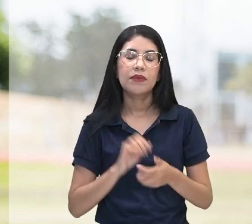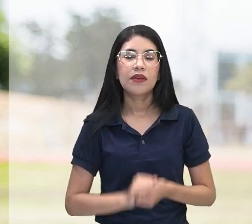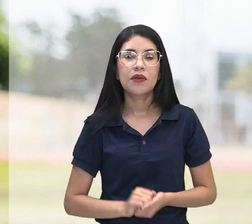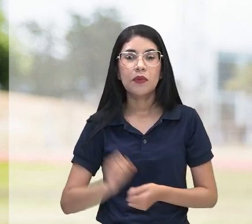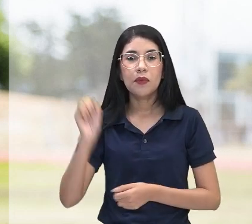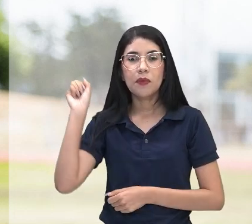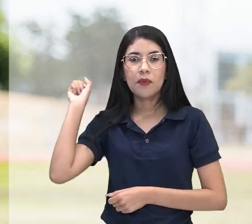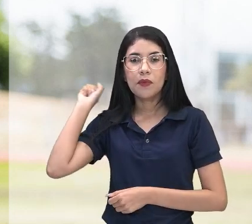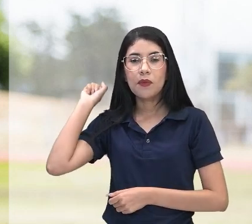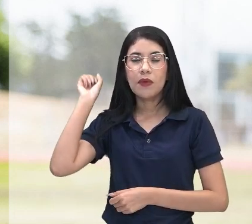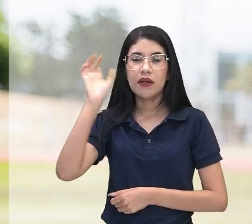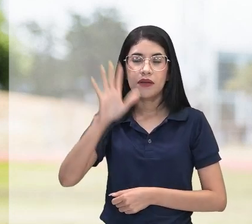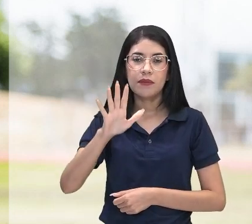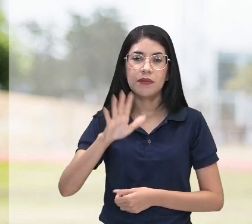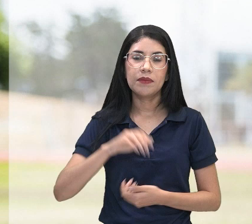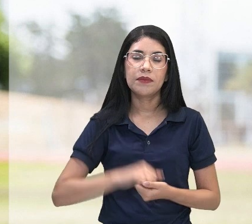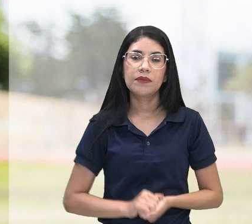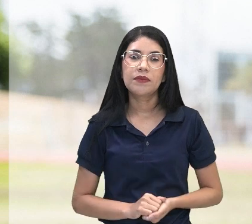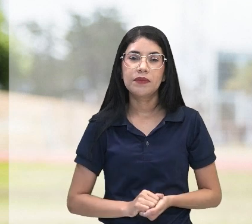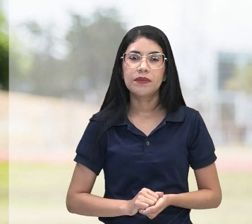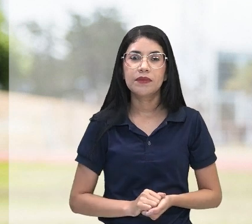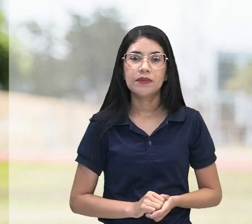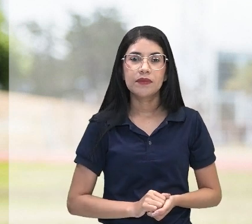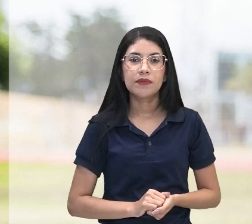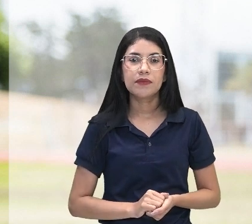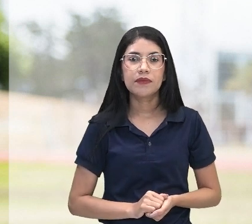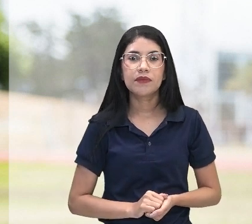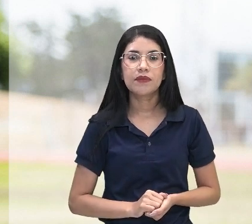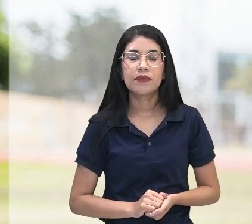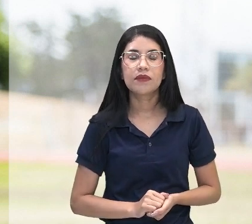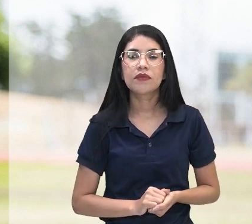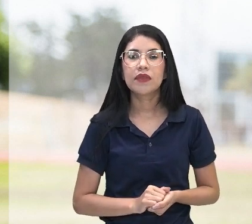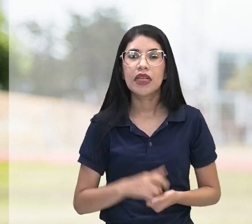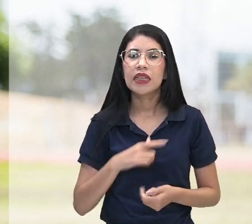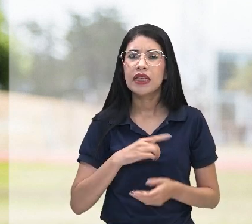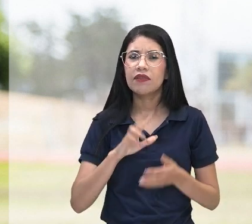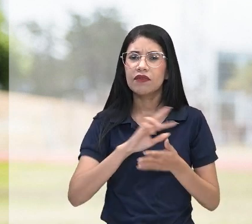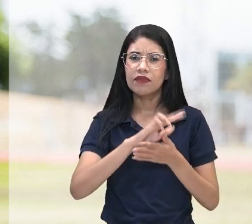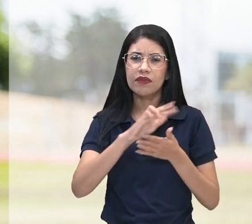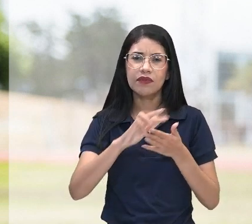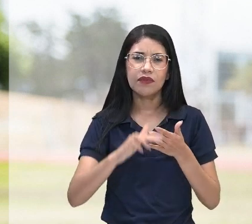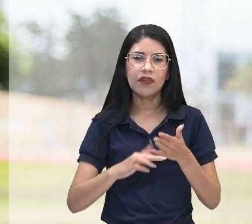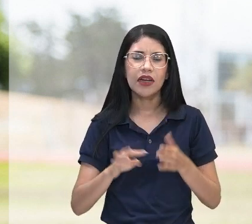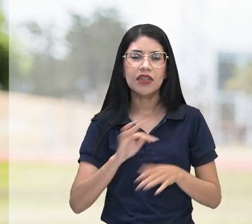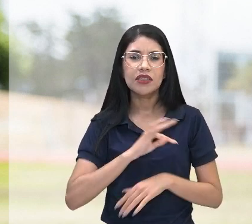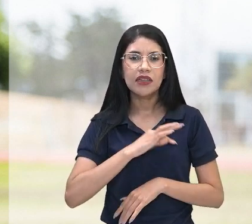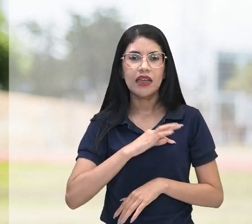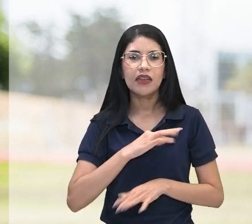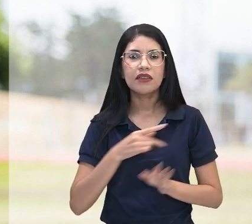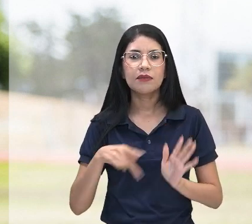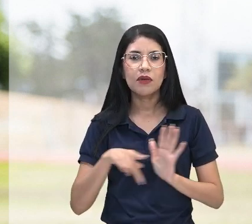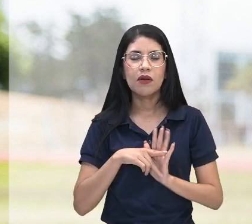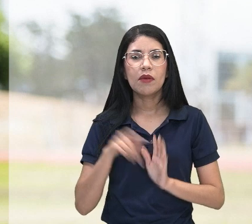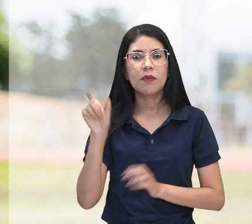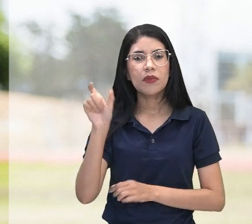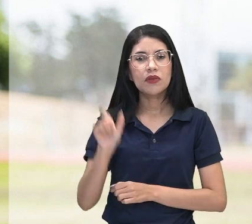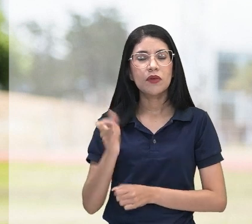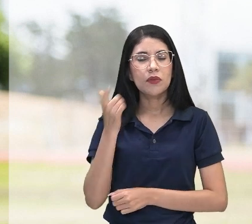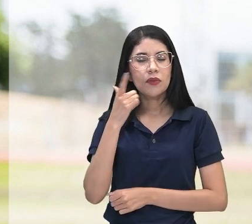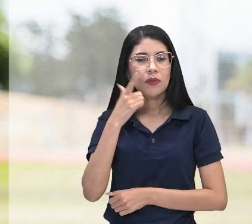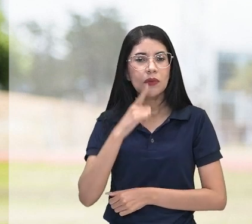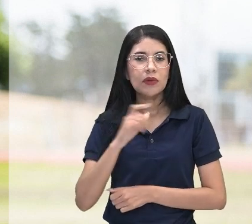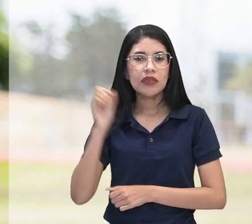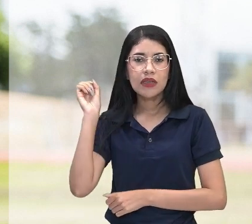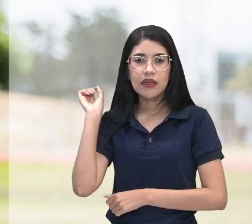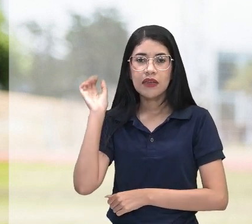de peso, ok? Nessa aí, vão ter ali diversas técnicas para esse atleta realizar esse arremesso, mas